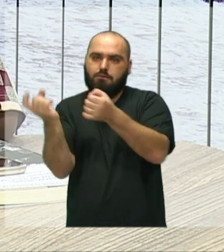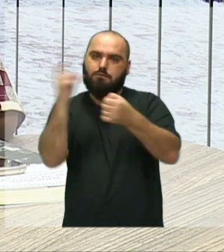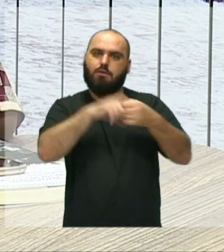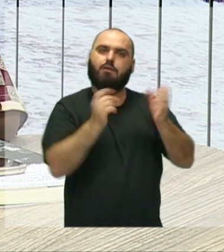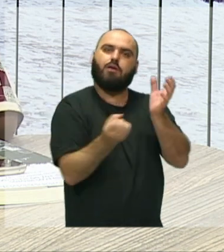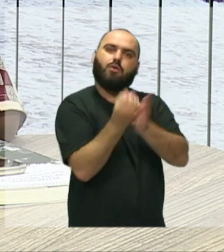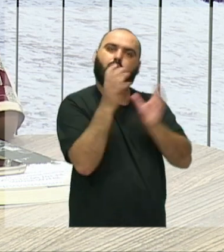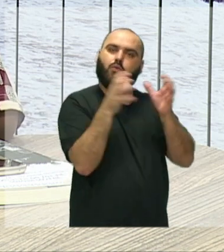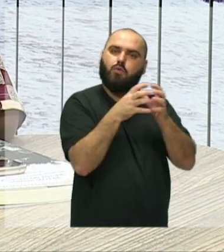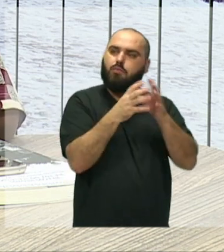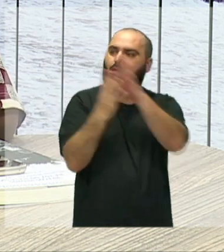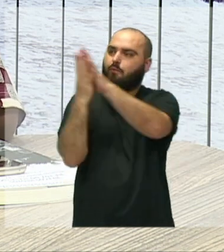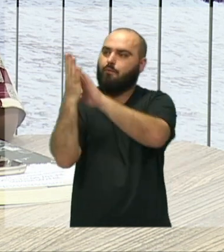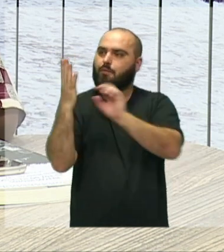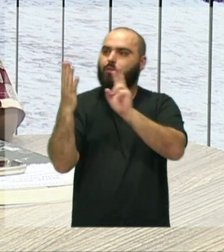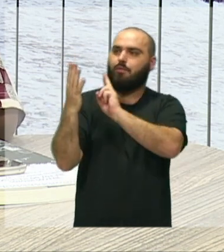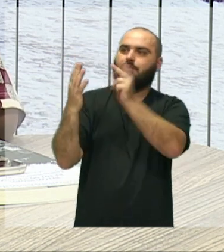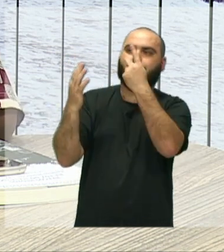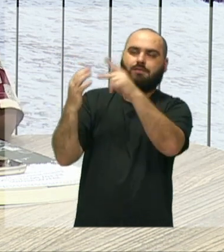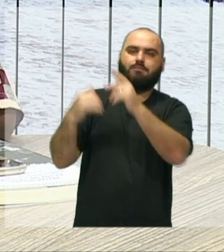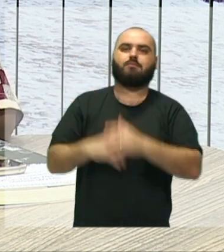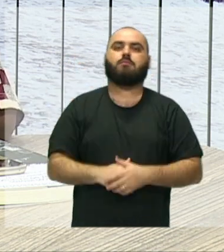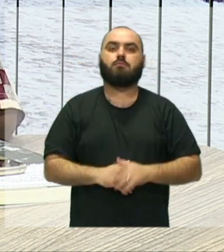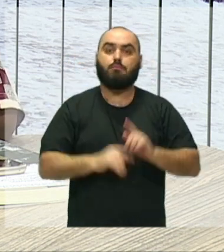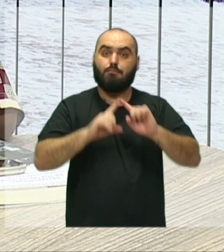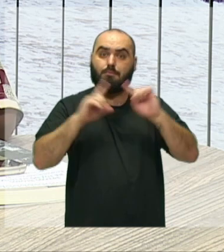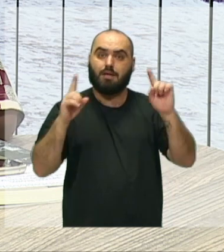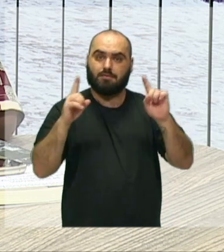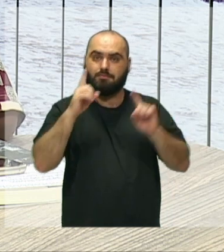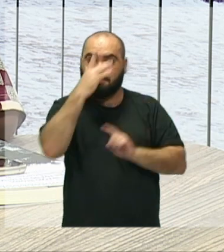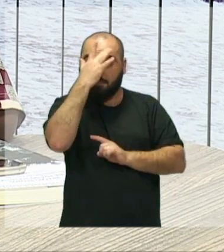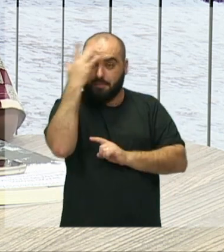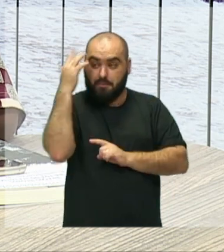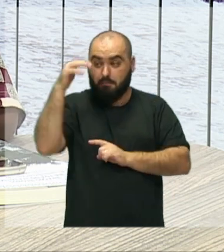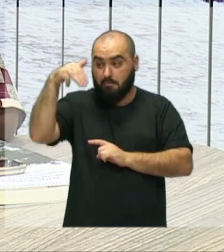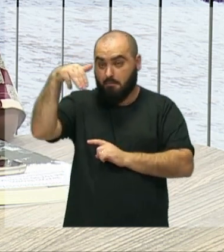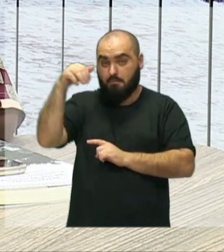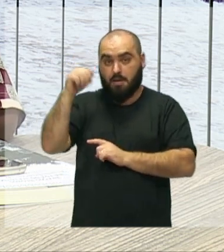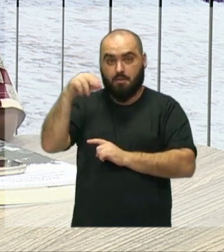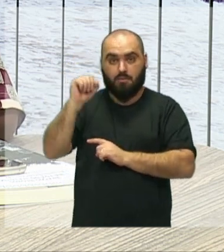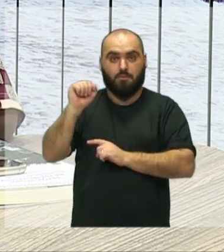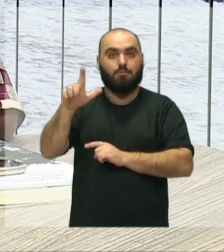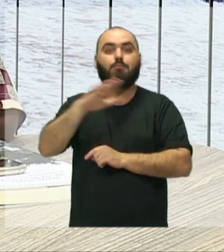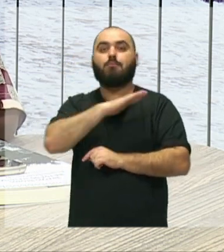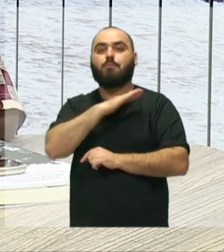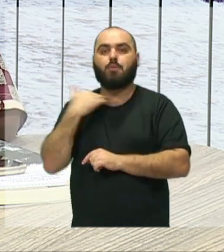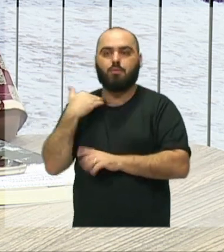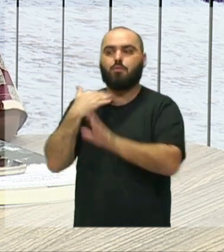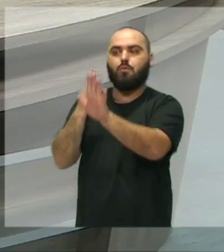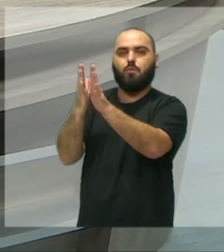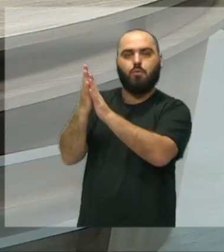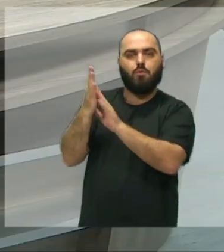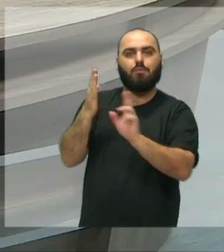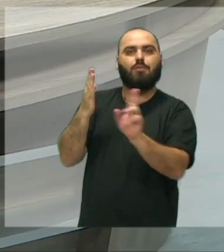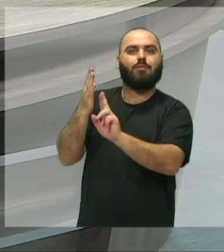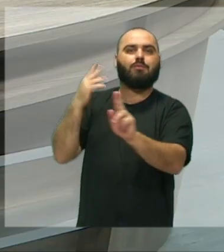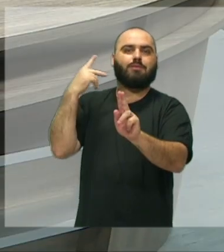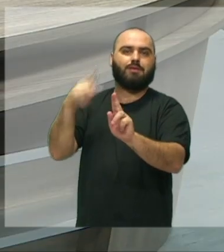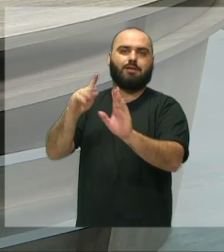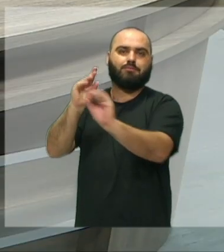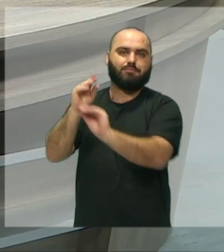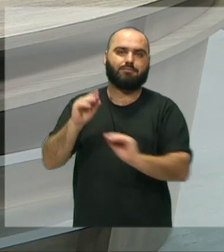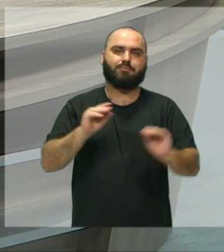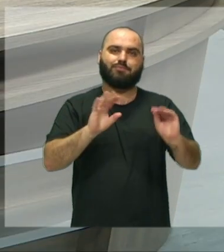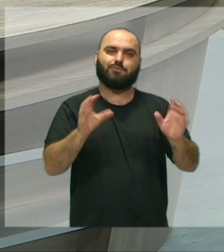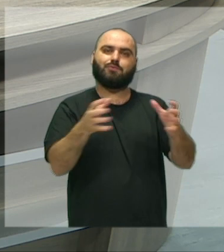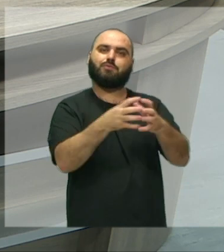com o falecimento do Manuel Martins dos Passos, nós mudamos o nome para Manuel Martins dos Passos. E uma justa homenagem, né? Afinal de